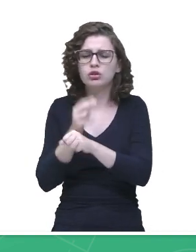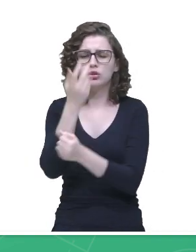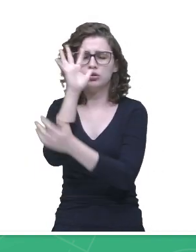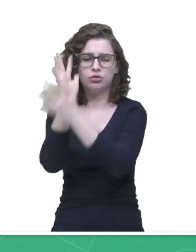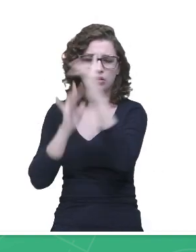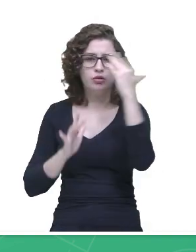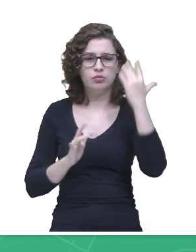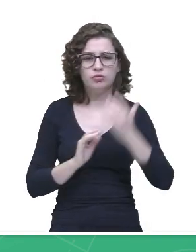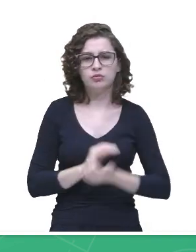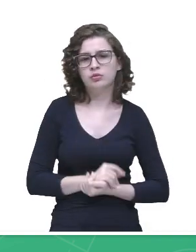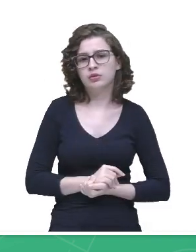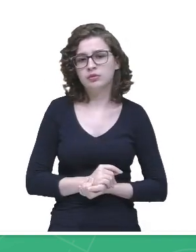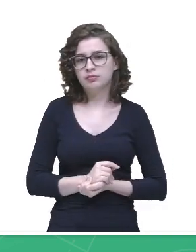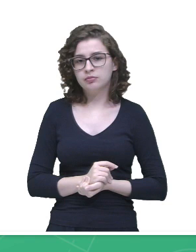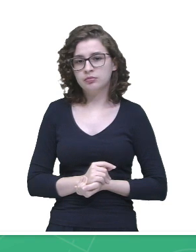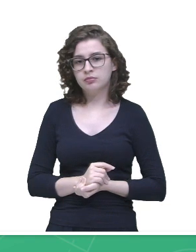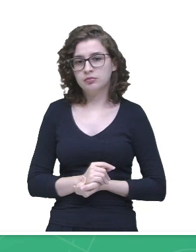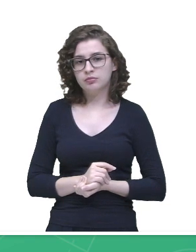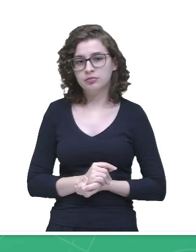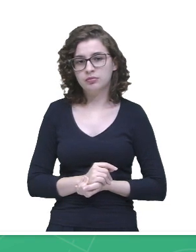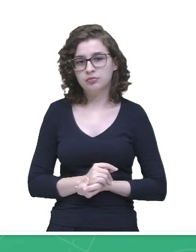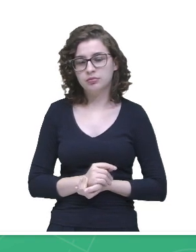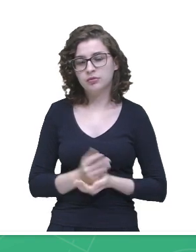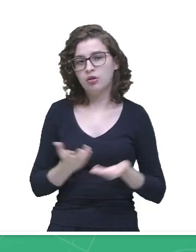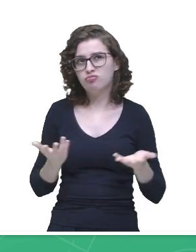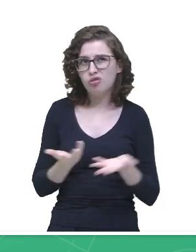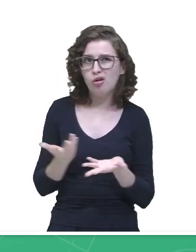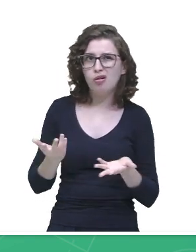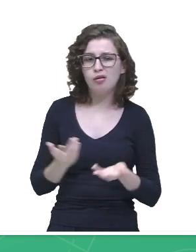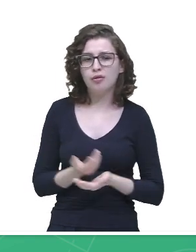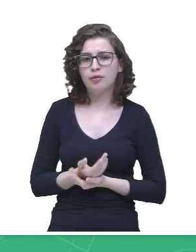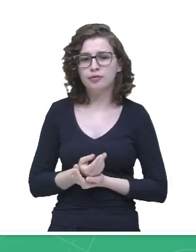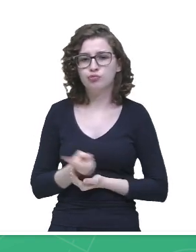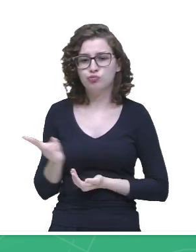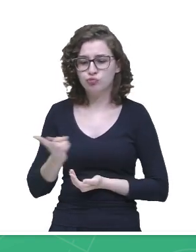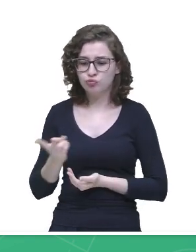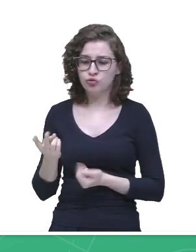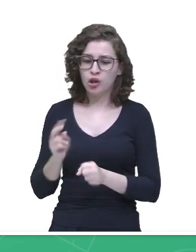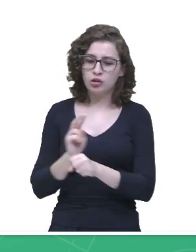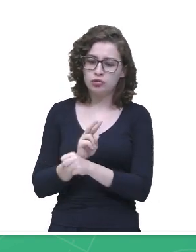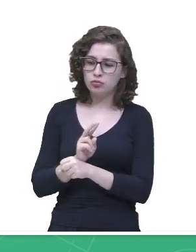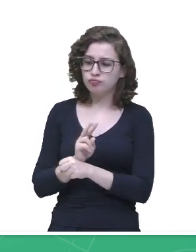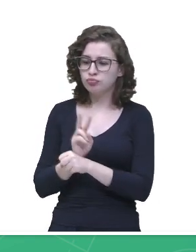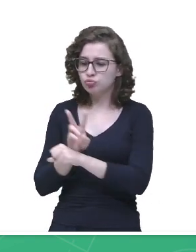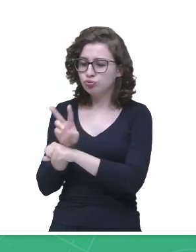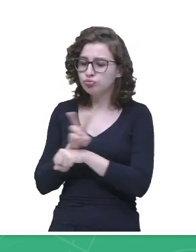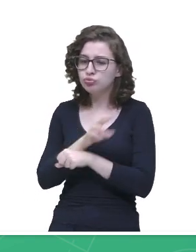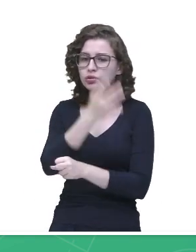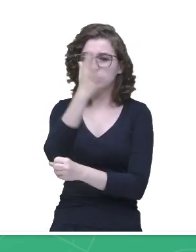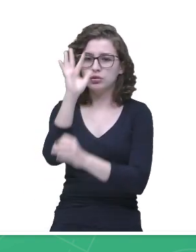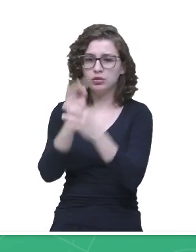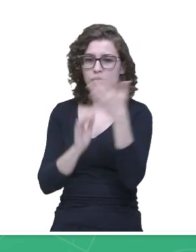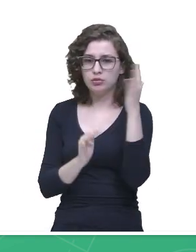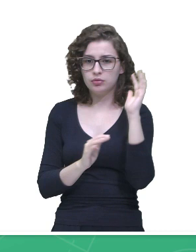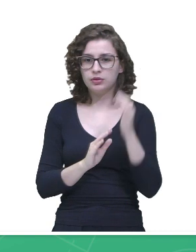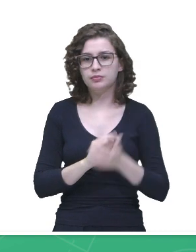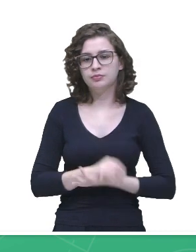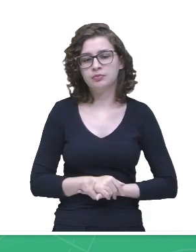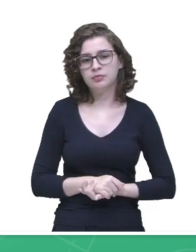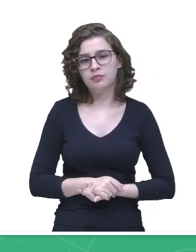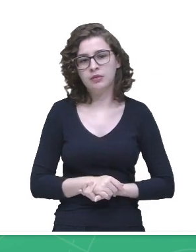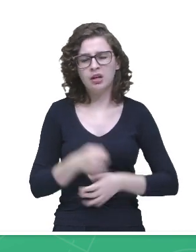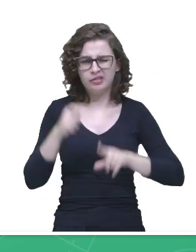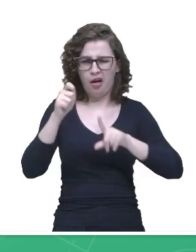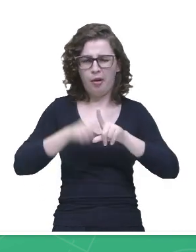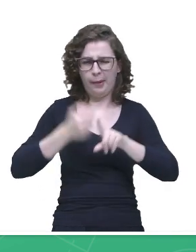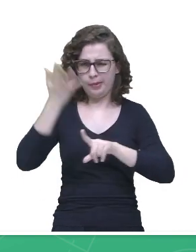aqui? Ah, pode, né? Ultimamente, Juan y Ana han dicho tal, tal e tal. Não? Este mês passado, Juan